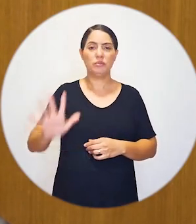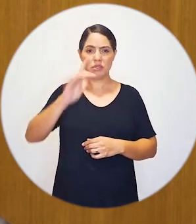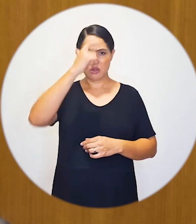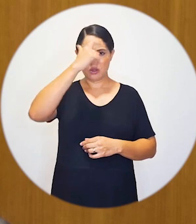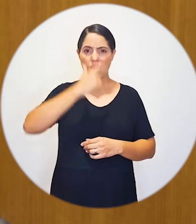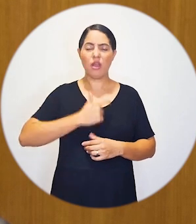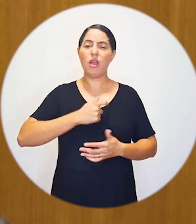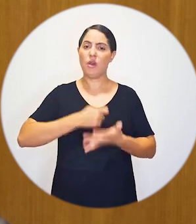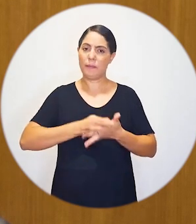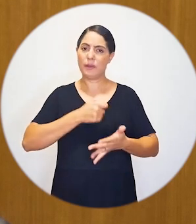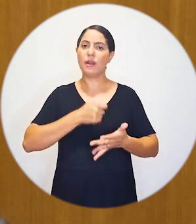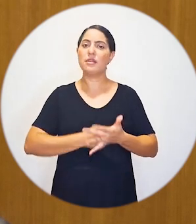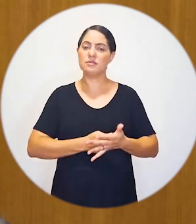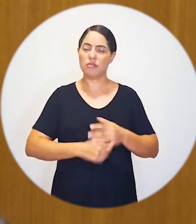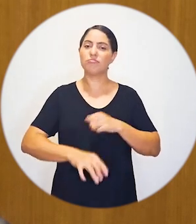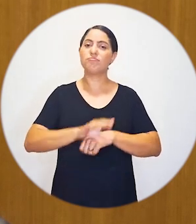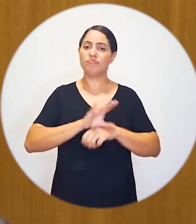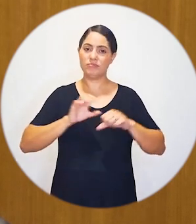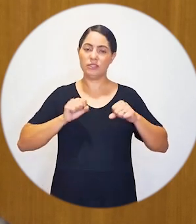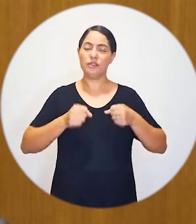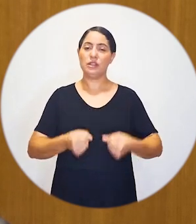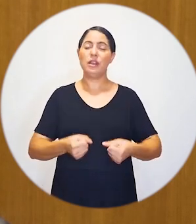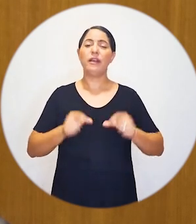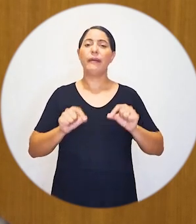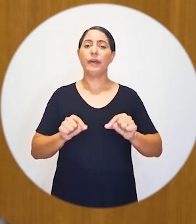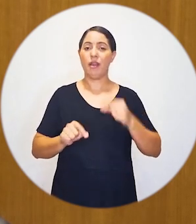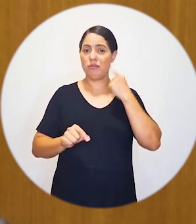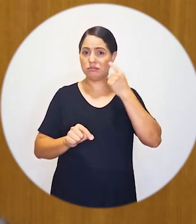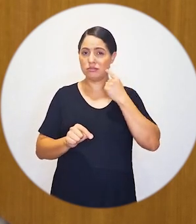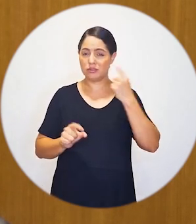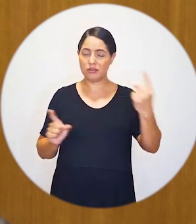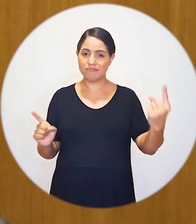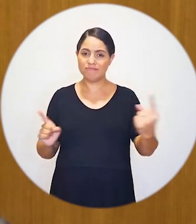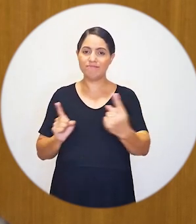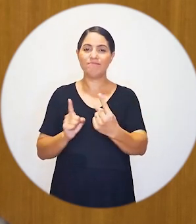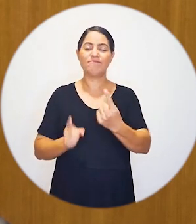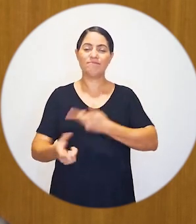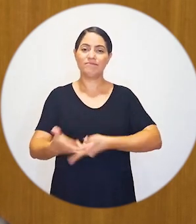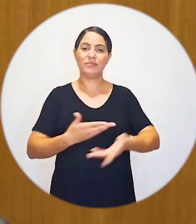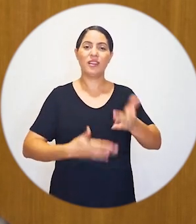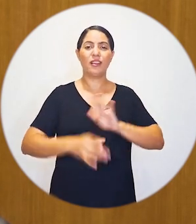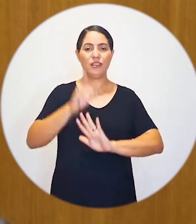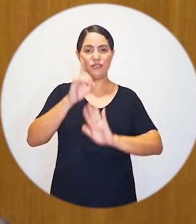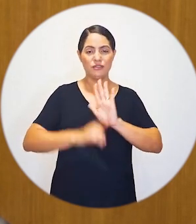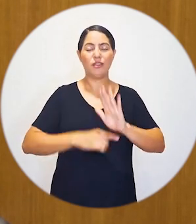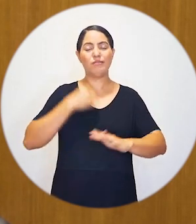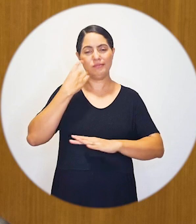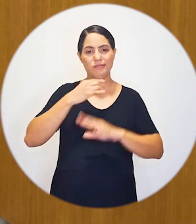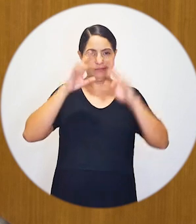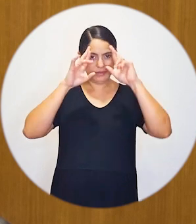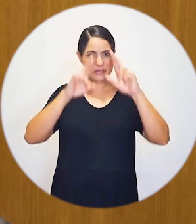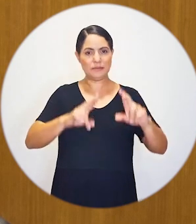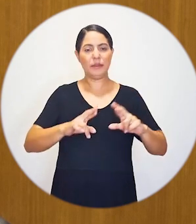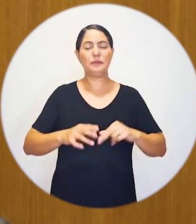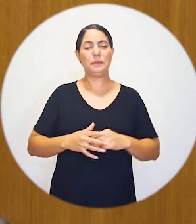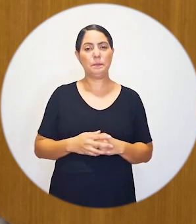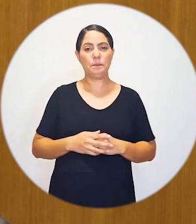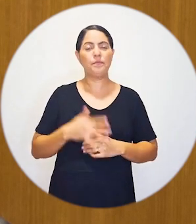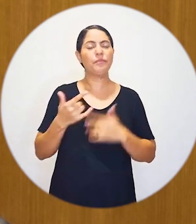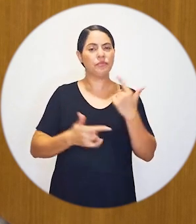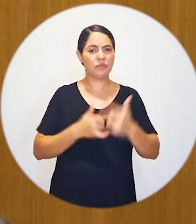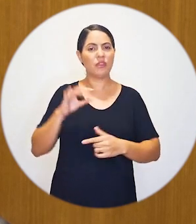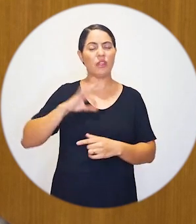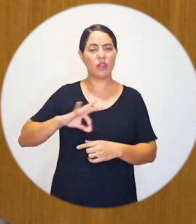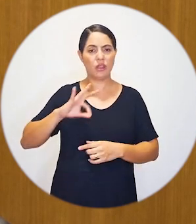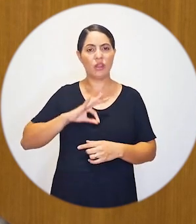tenho obrigação constitucional de defender, que é receber a advocacia, que é respeitar as prerrogativas da advocacia,